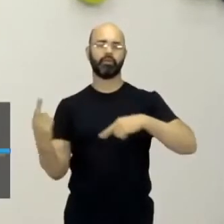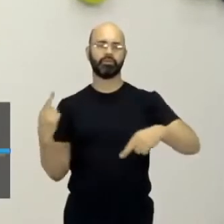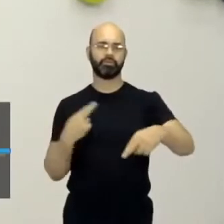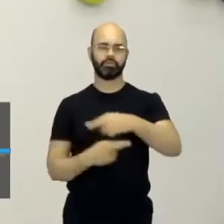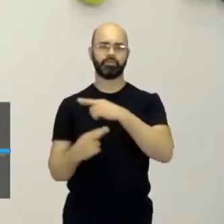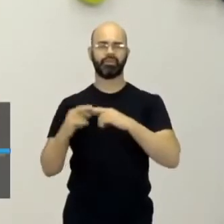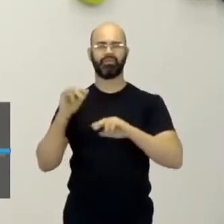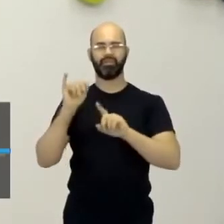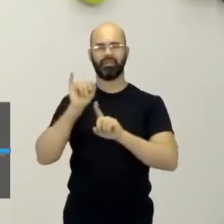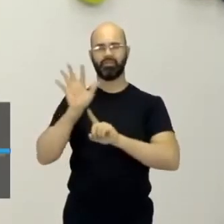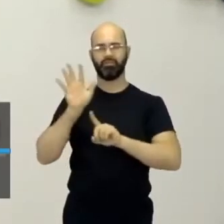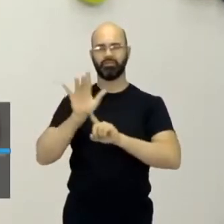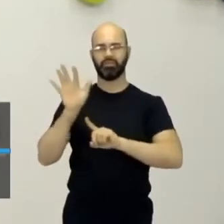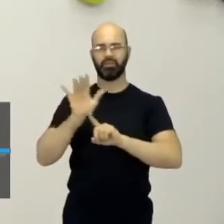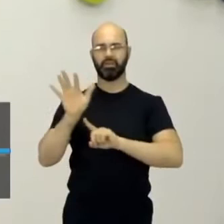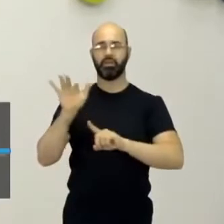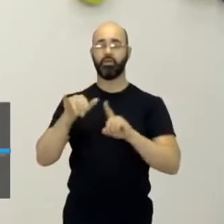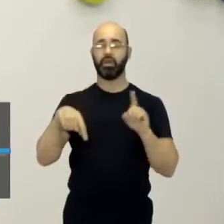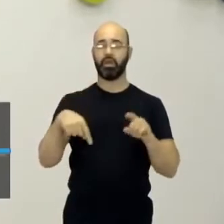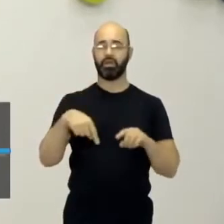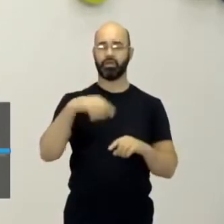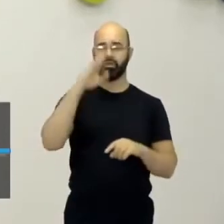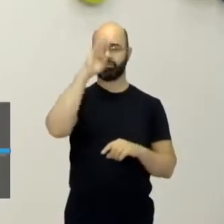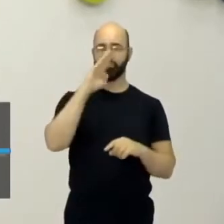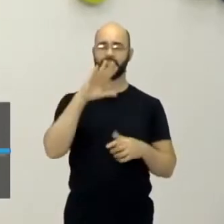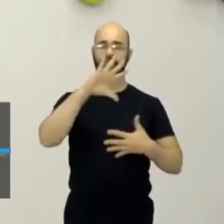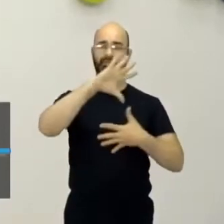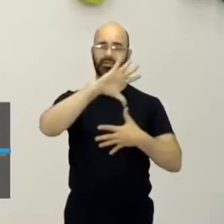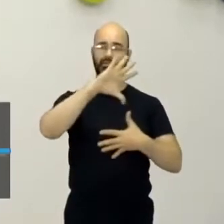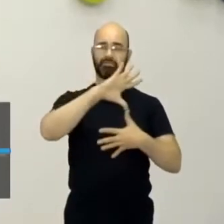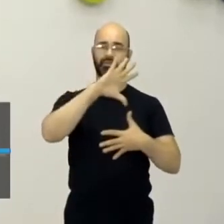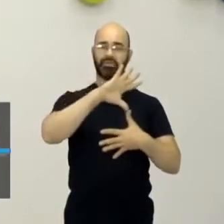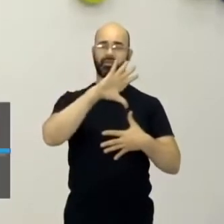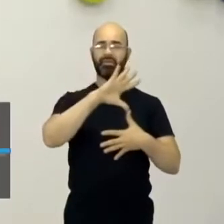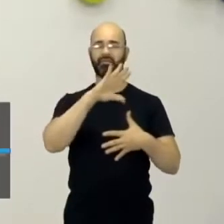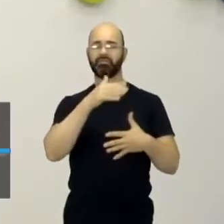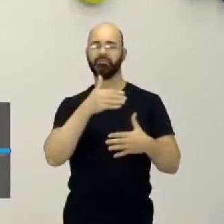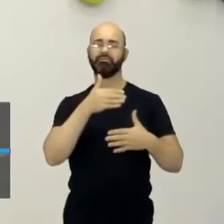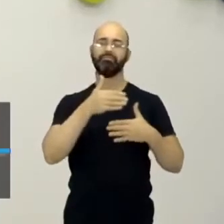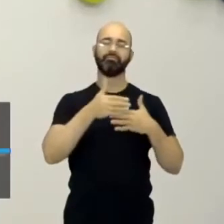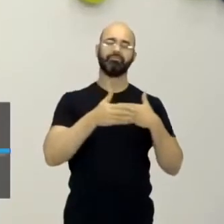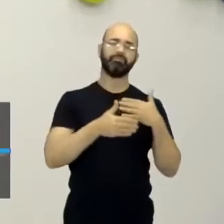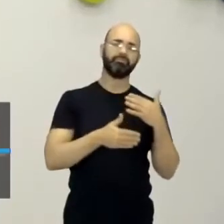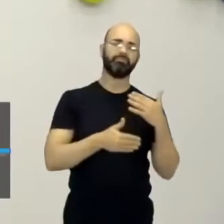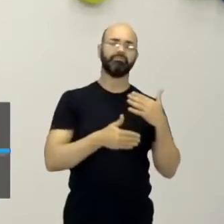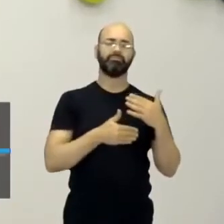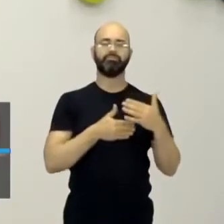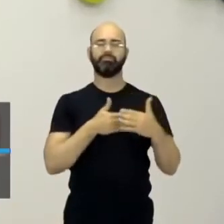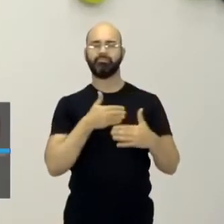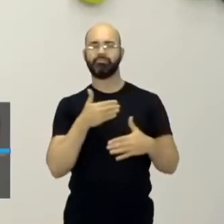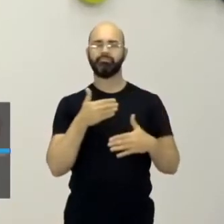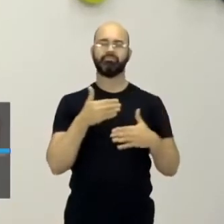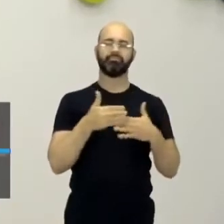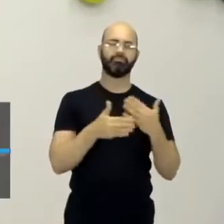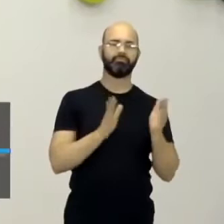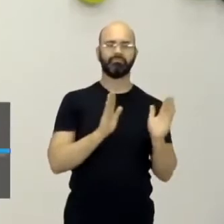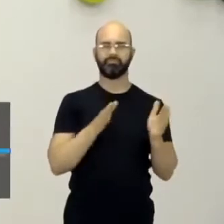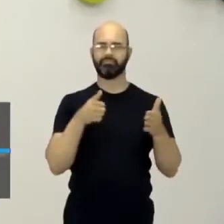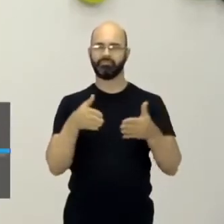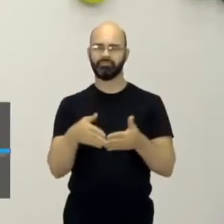aqui o Brasil, a América, ainda estava bastante agrário, com muito voltado para a